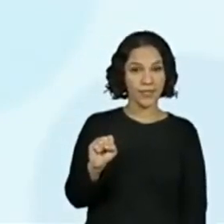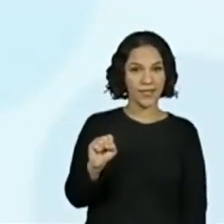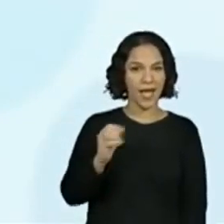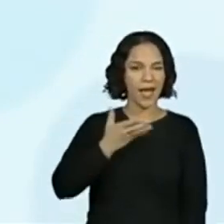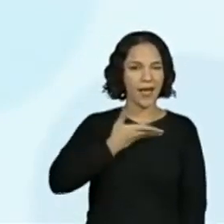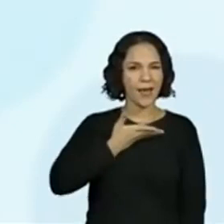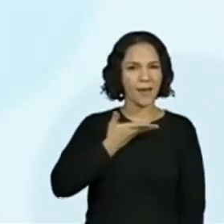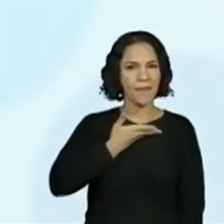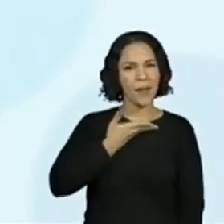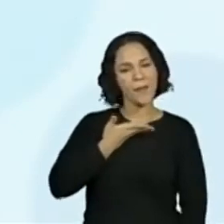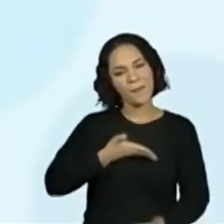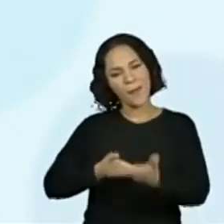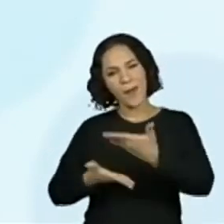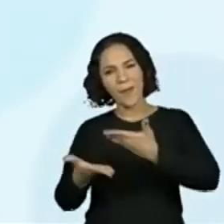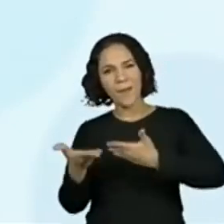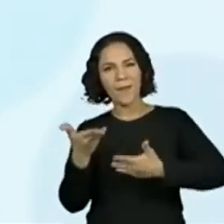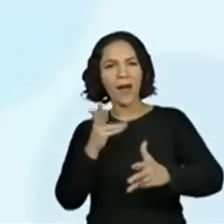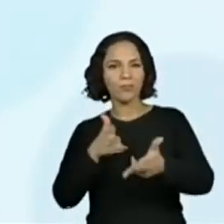Mi...